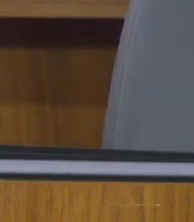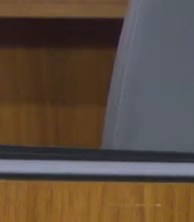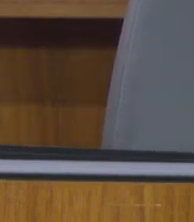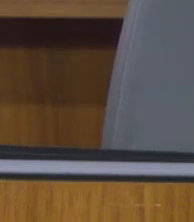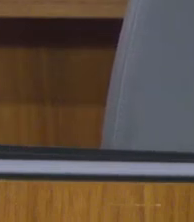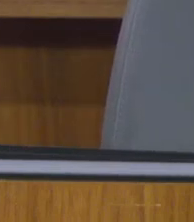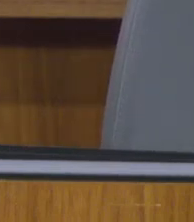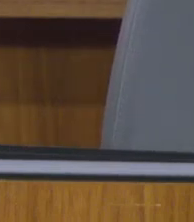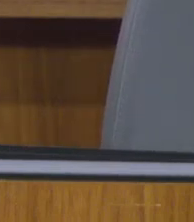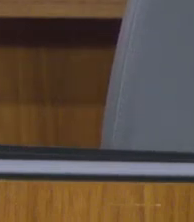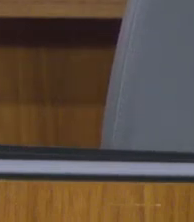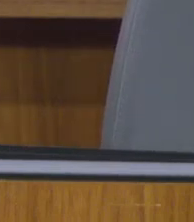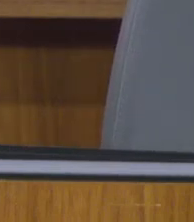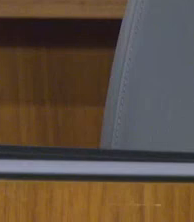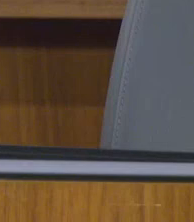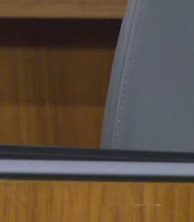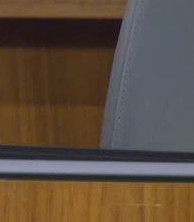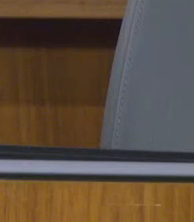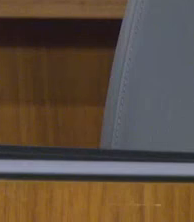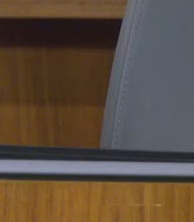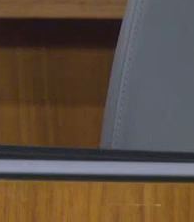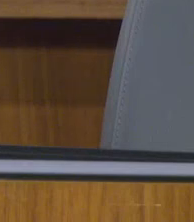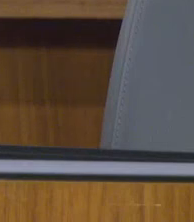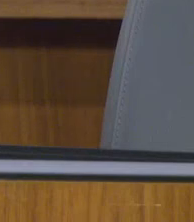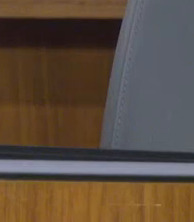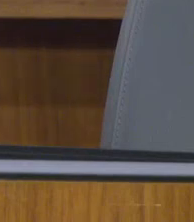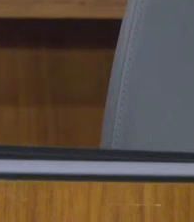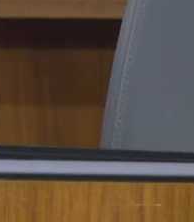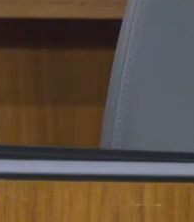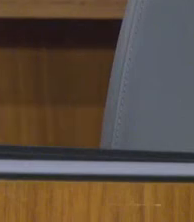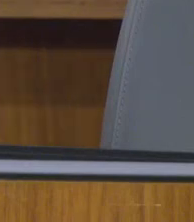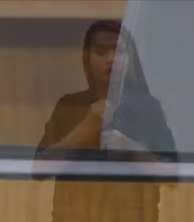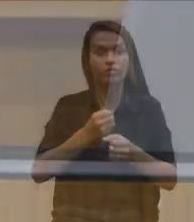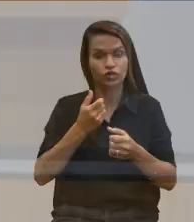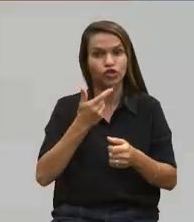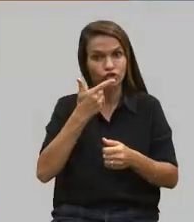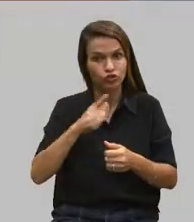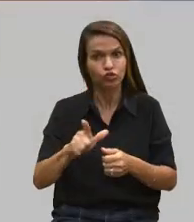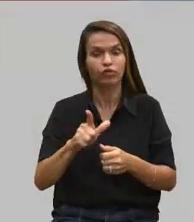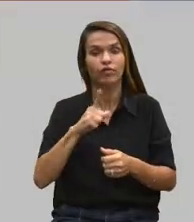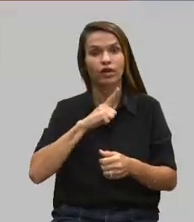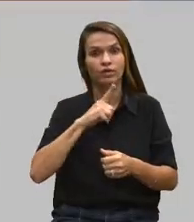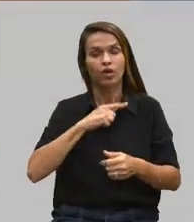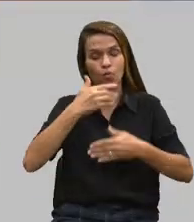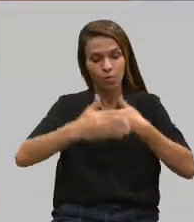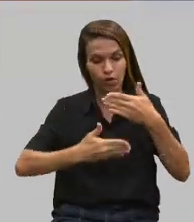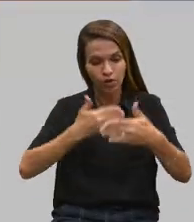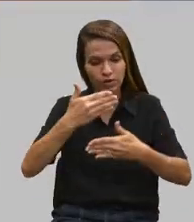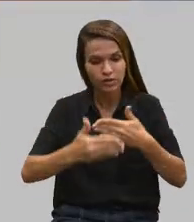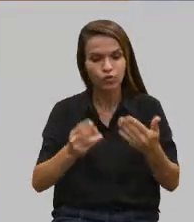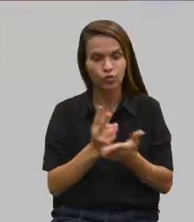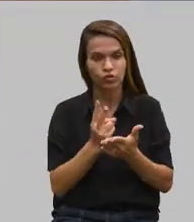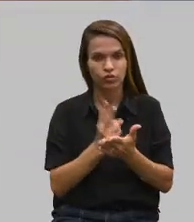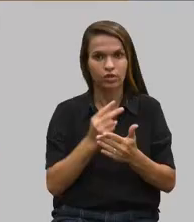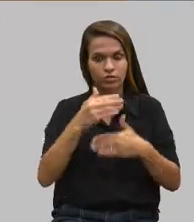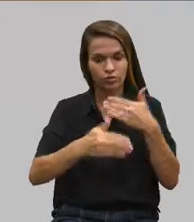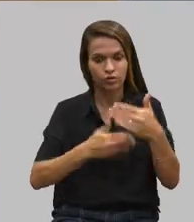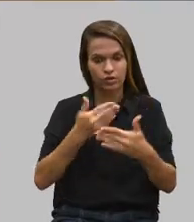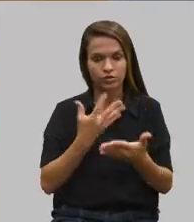razão de estrutura ainda podem né ano que vem a gente vai relançar esse programa e continuar esse processo de adesão